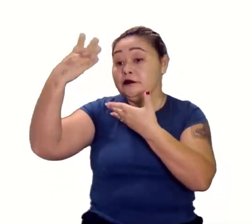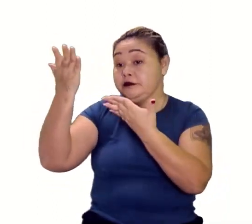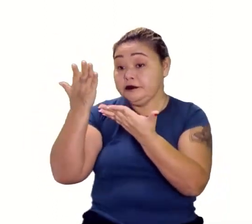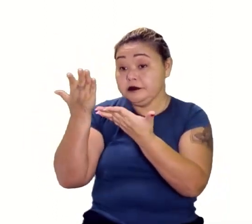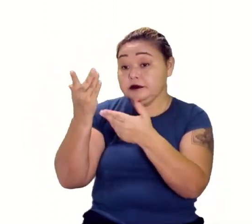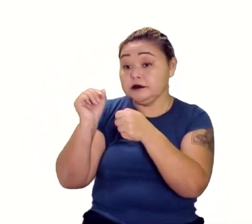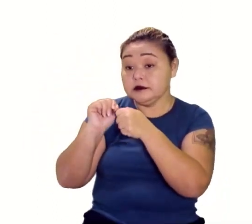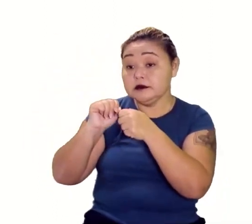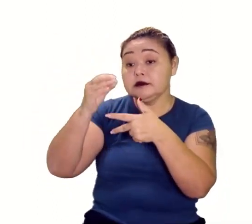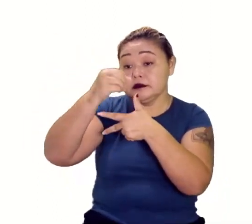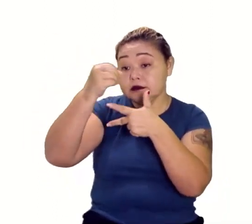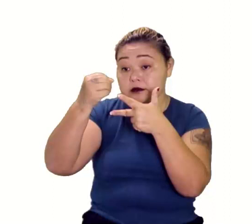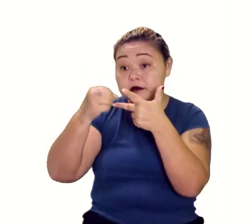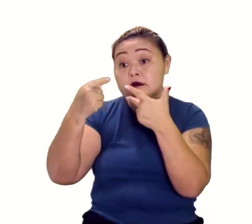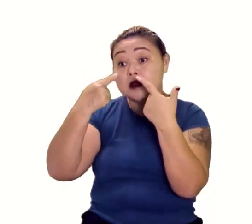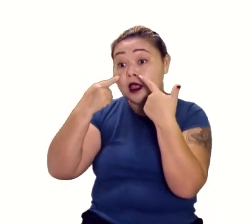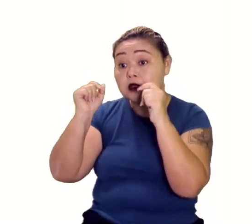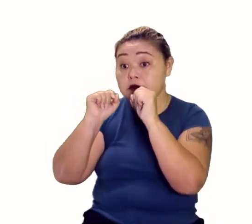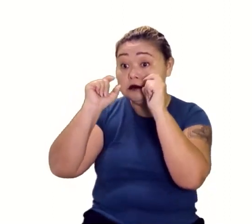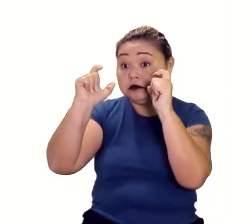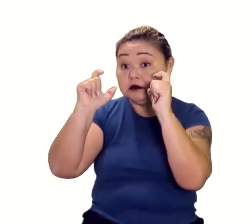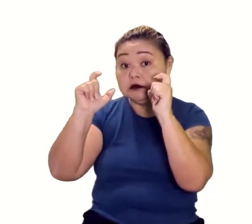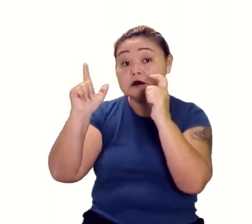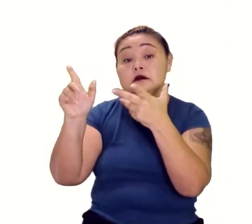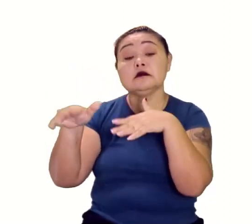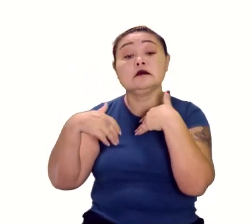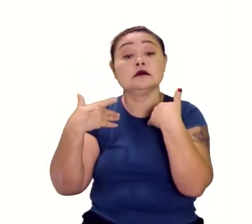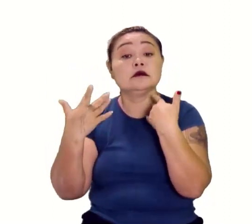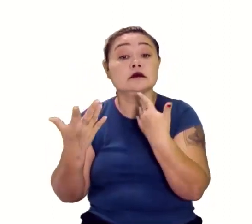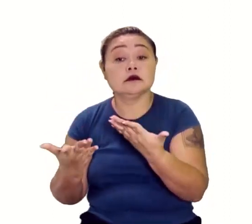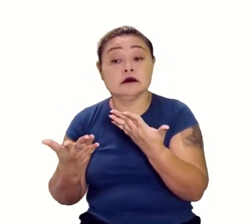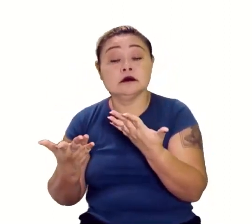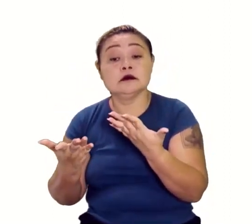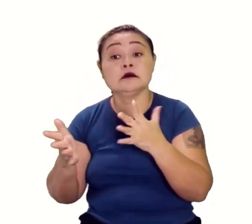Enem e é aqui que a gente tem que ficar ligado. Vamos ver. Então,